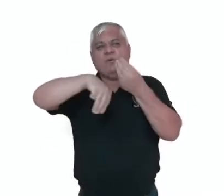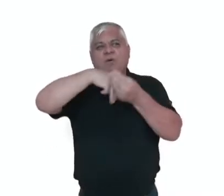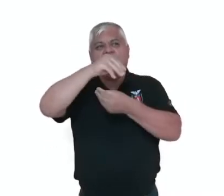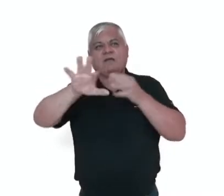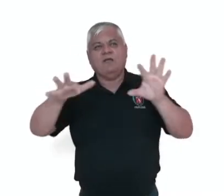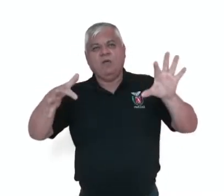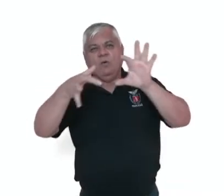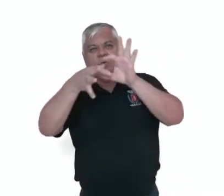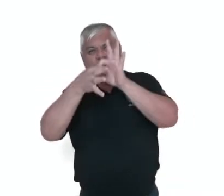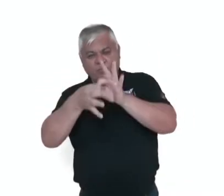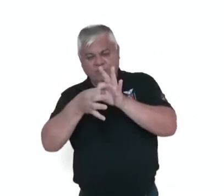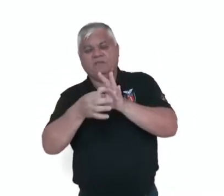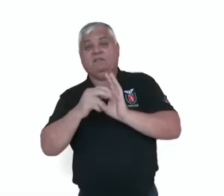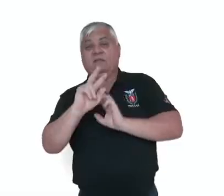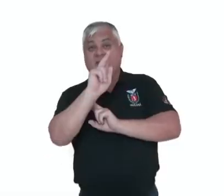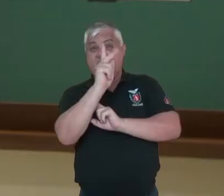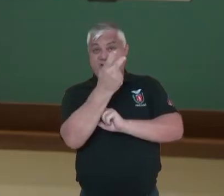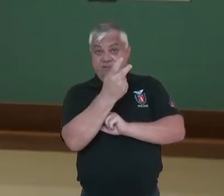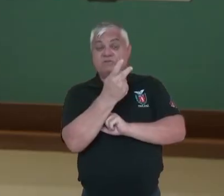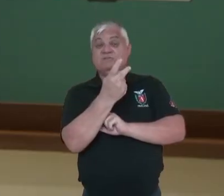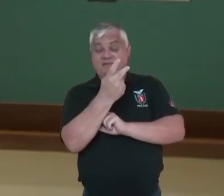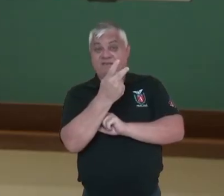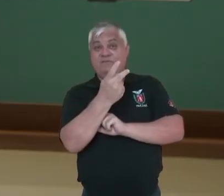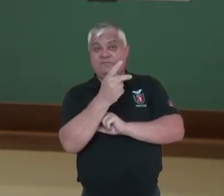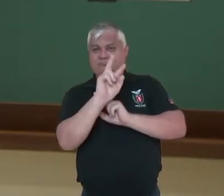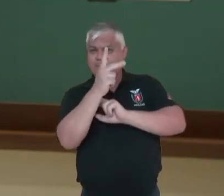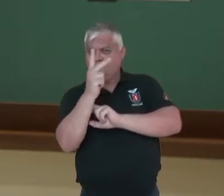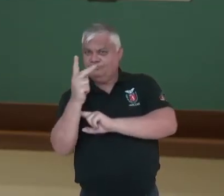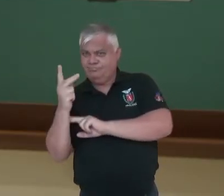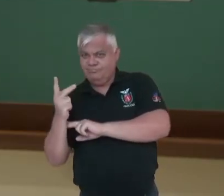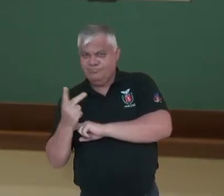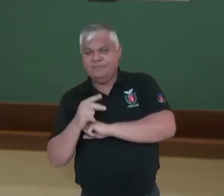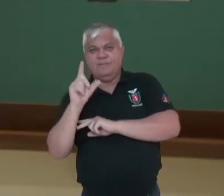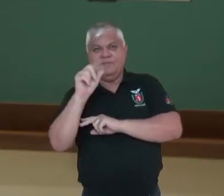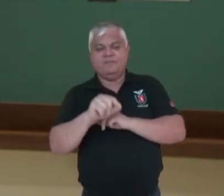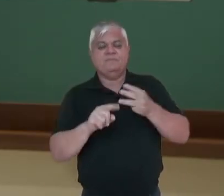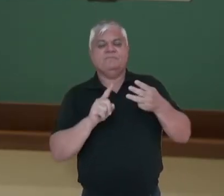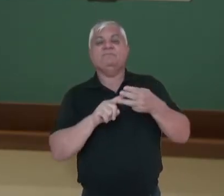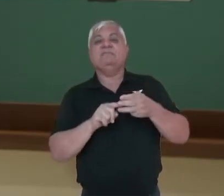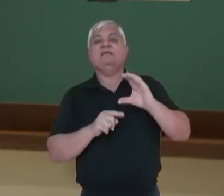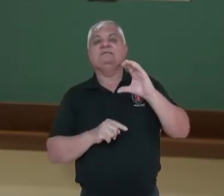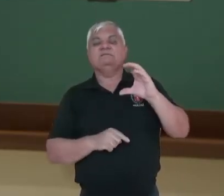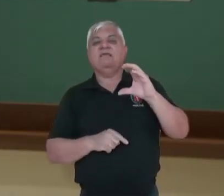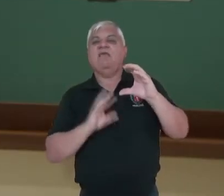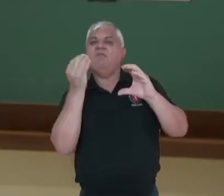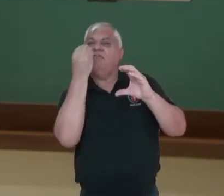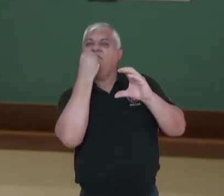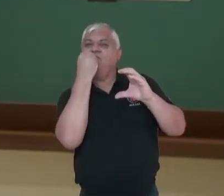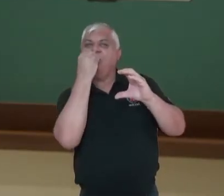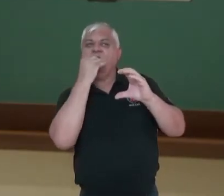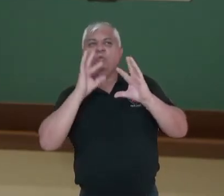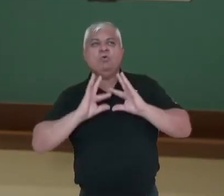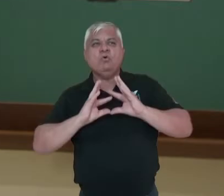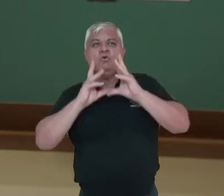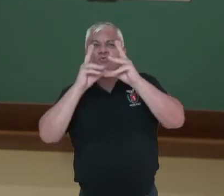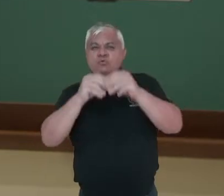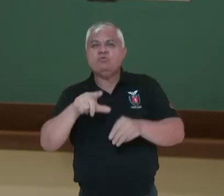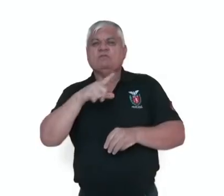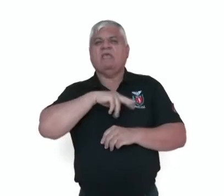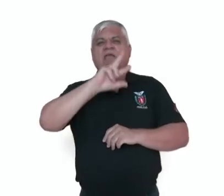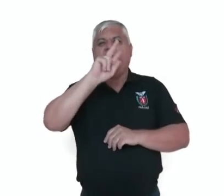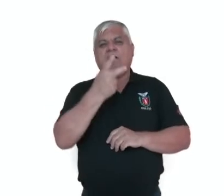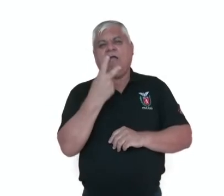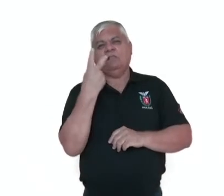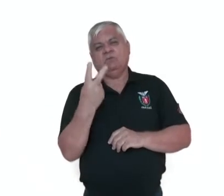por ligação de hidrogênio, e aí ele vai ter uma ionização um pouco menor. E os ácidos fracos são todos os demais, como